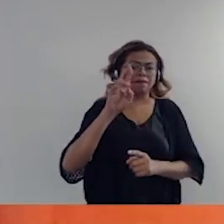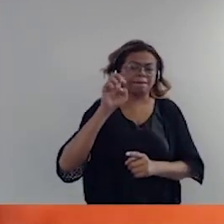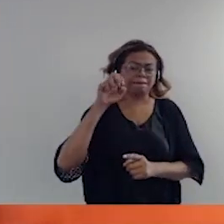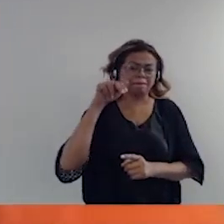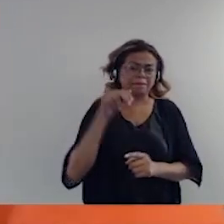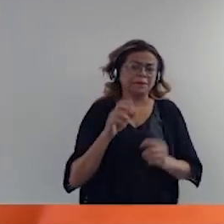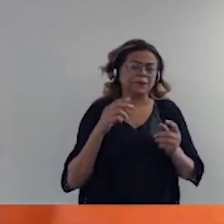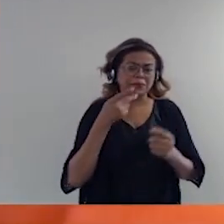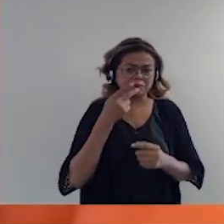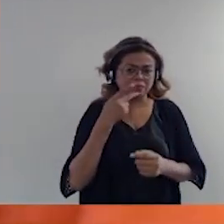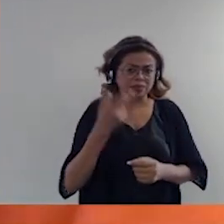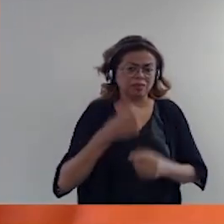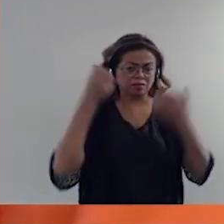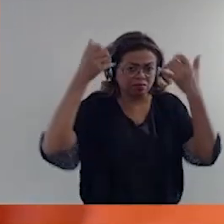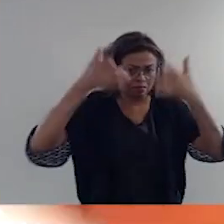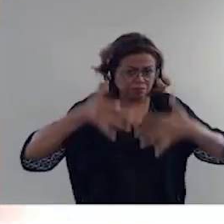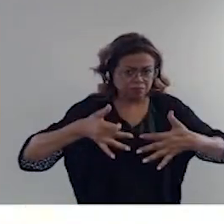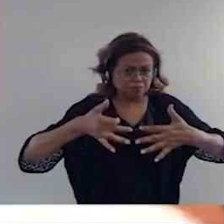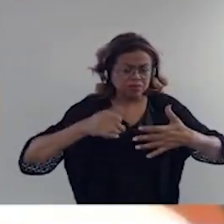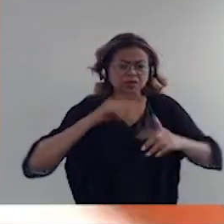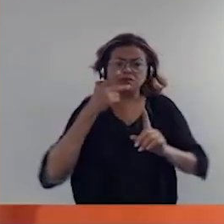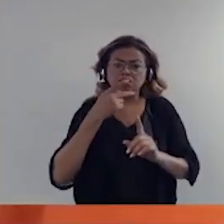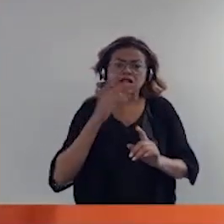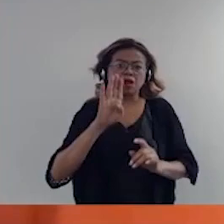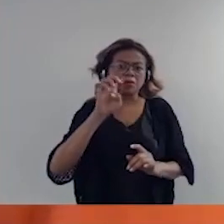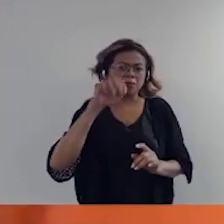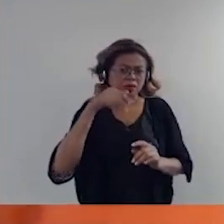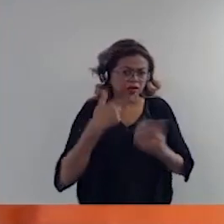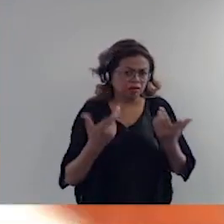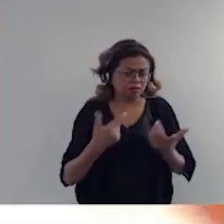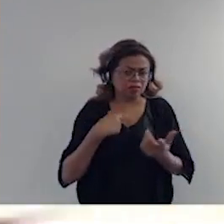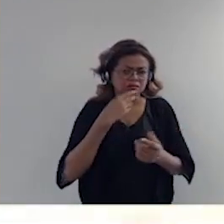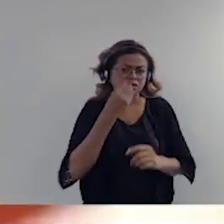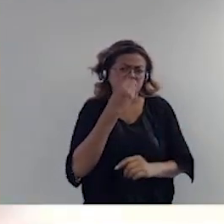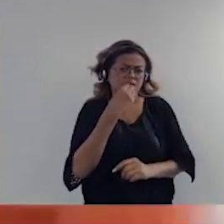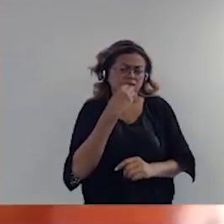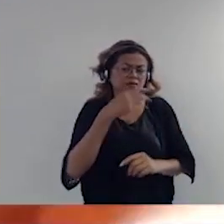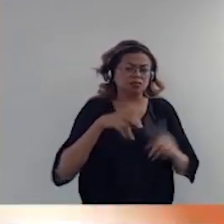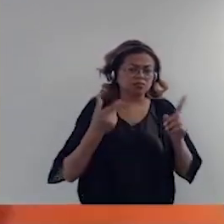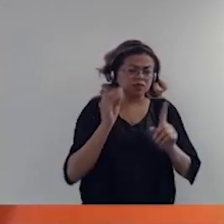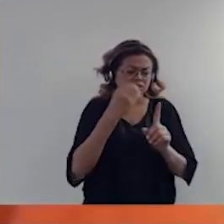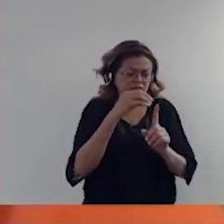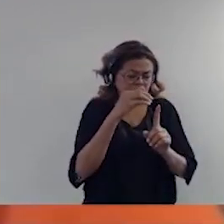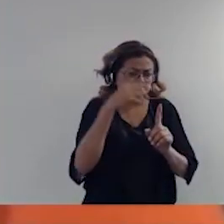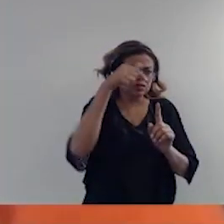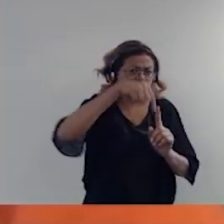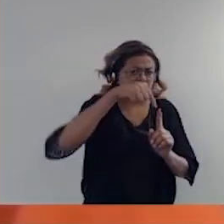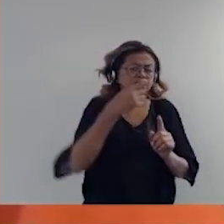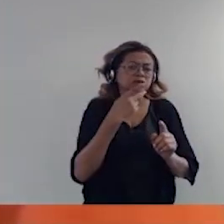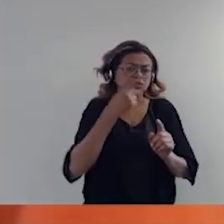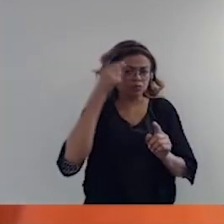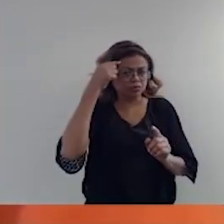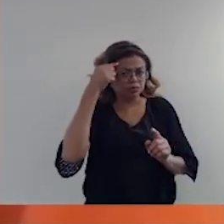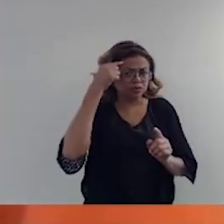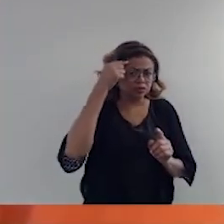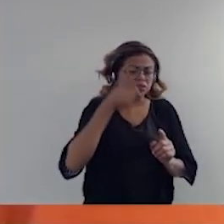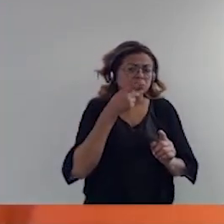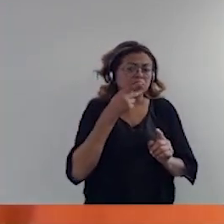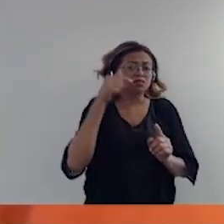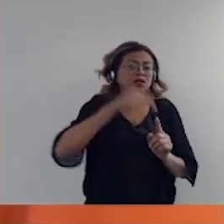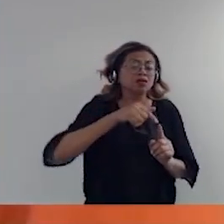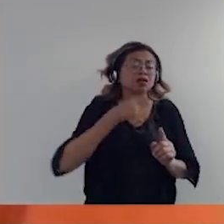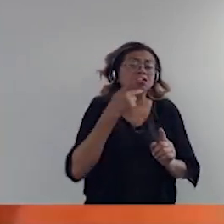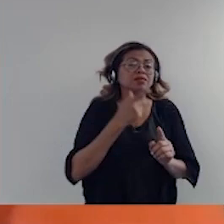né? O Renan vai falar bem disso, dessa fragilidade, eu penso que ele fala e aprofunda isso,